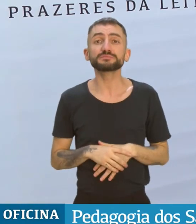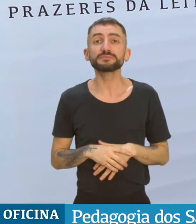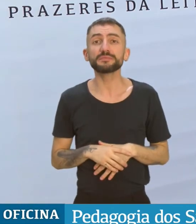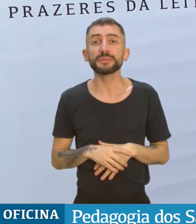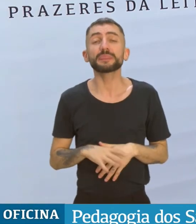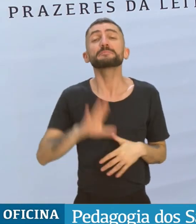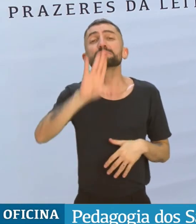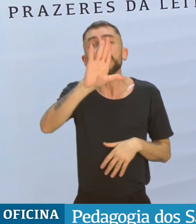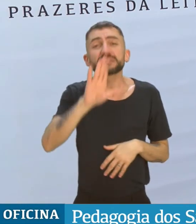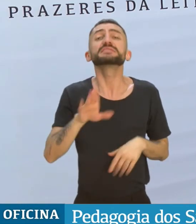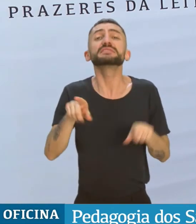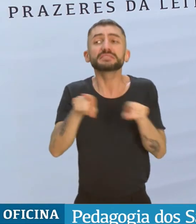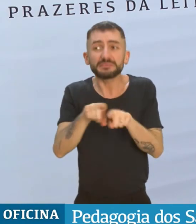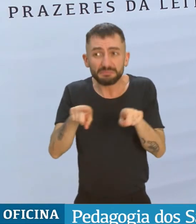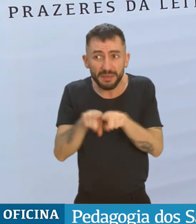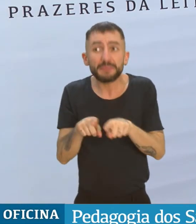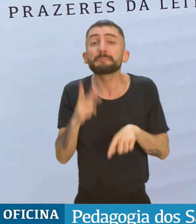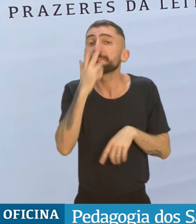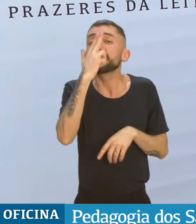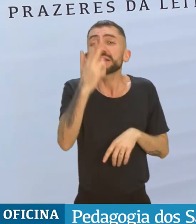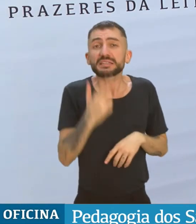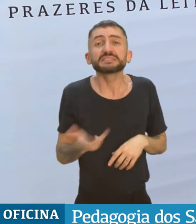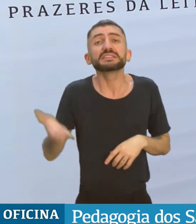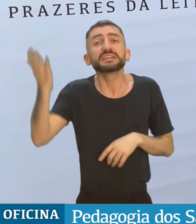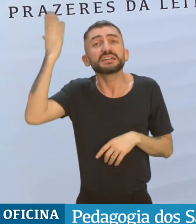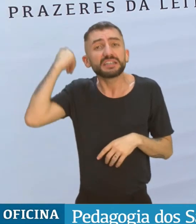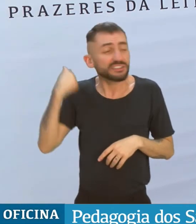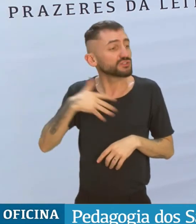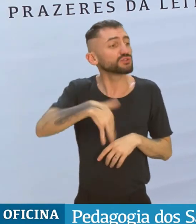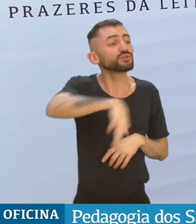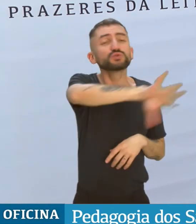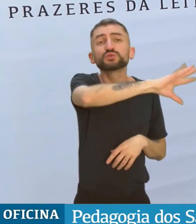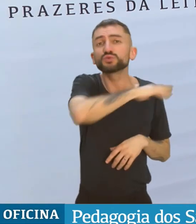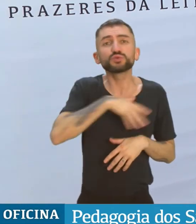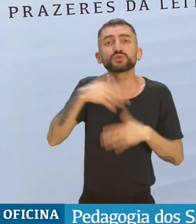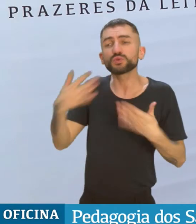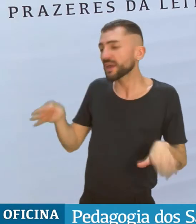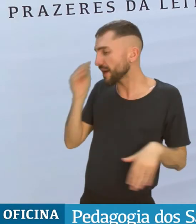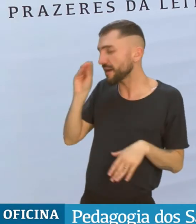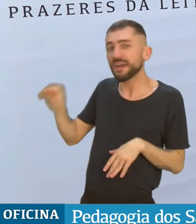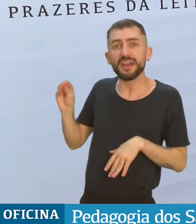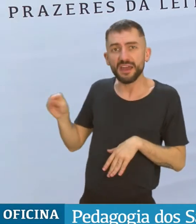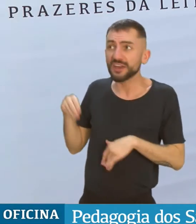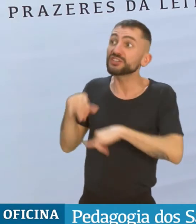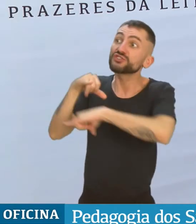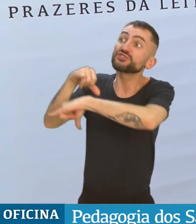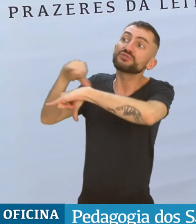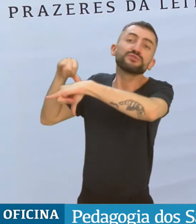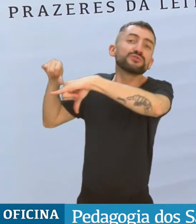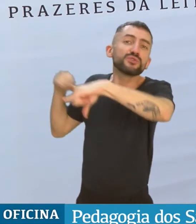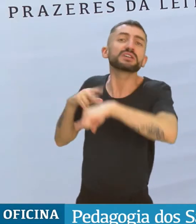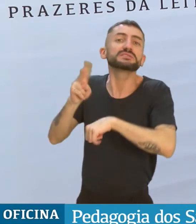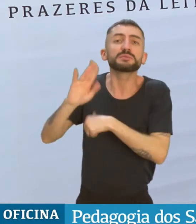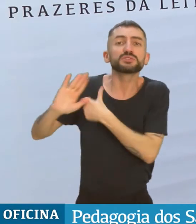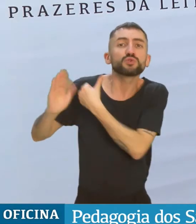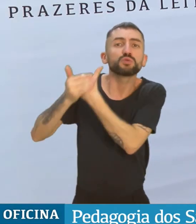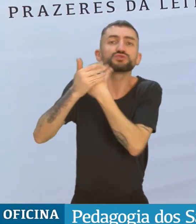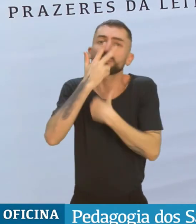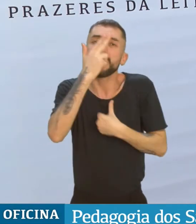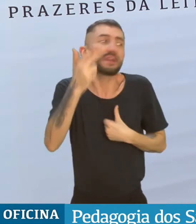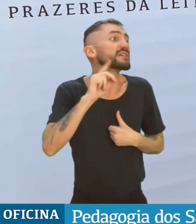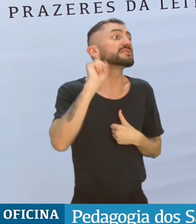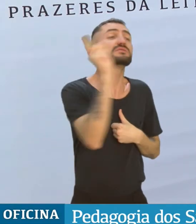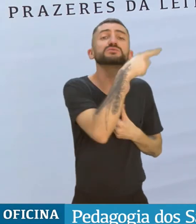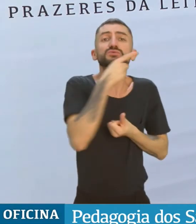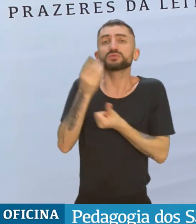tem a ver principalmente com esse suporte, com essa maneira de chegar, de fazer distribuir a poesia, né?